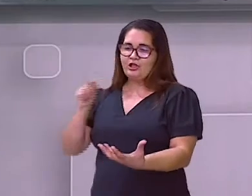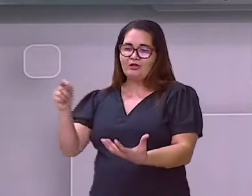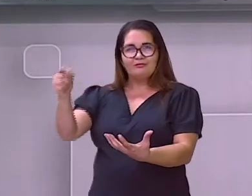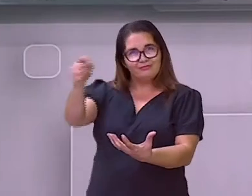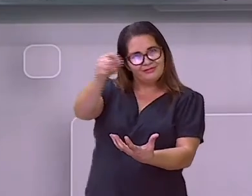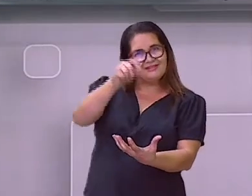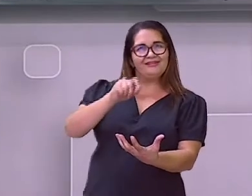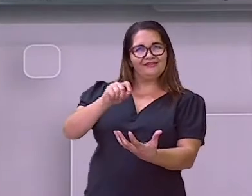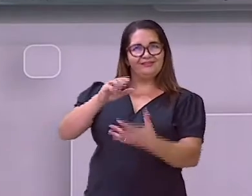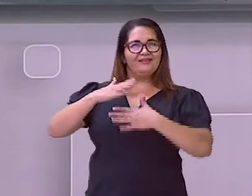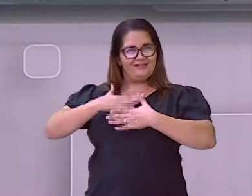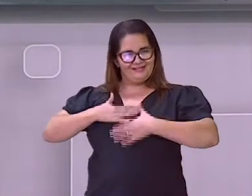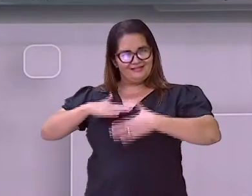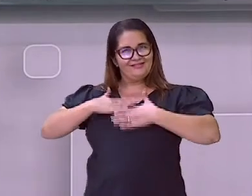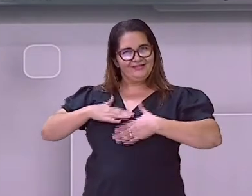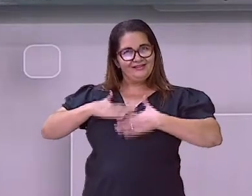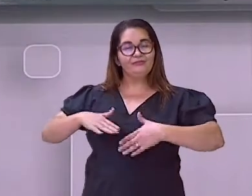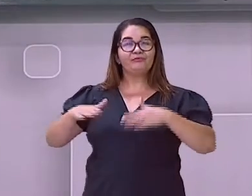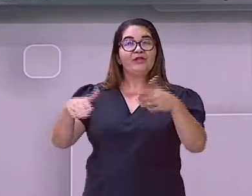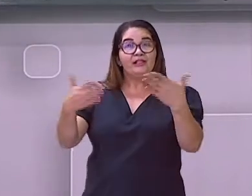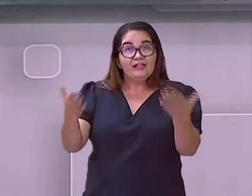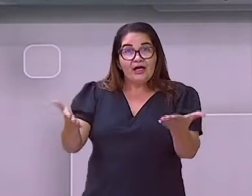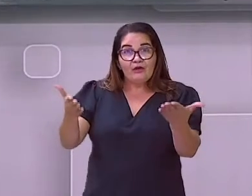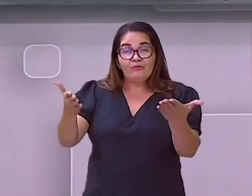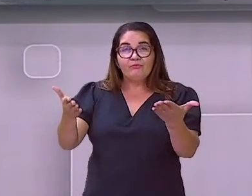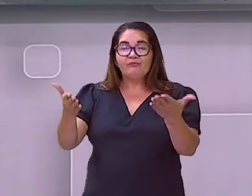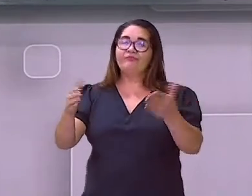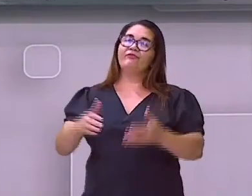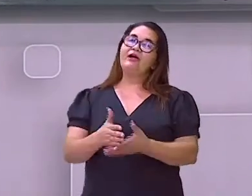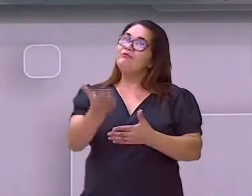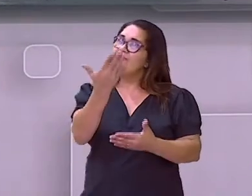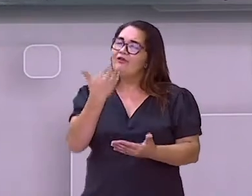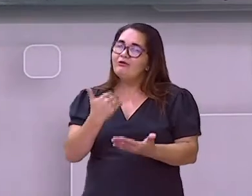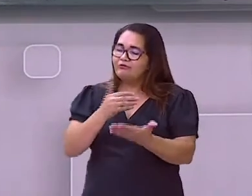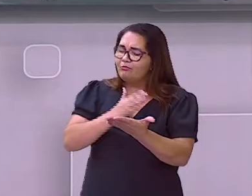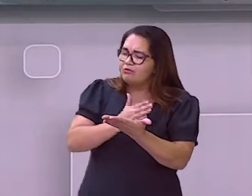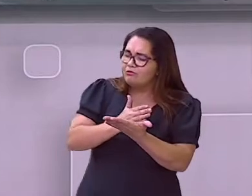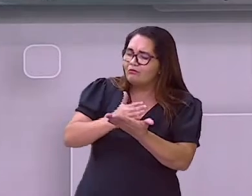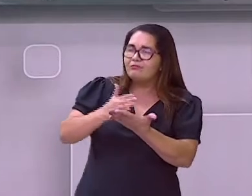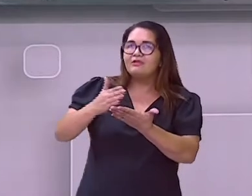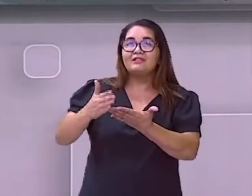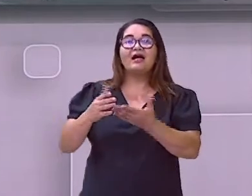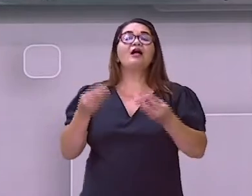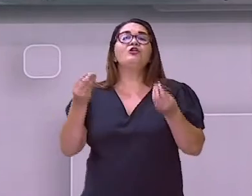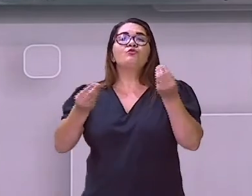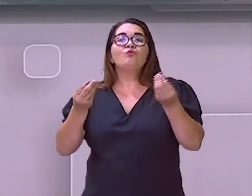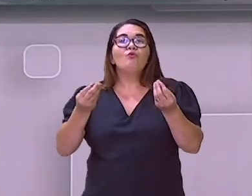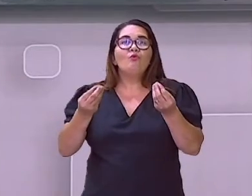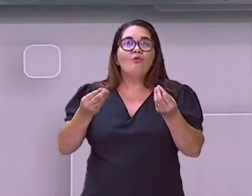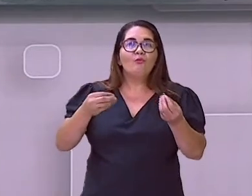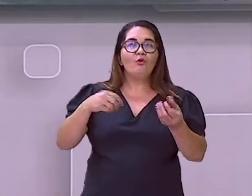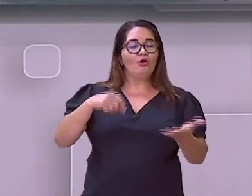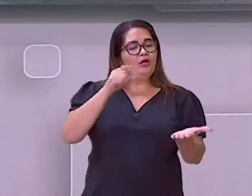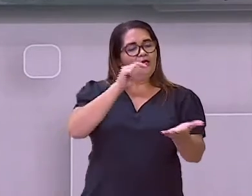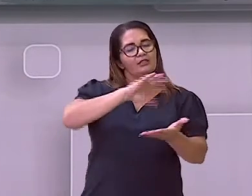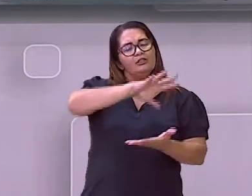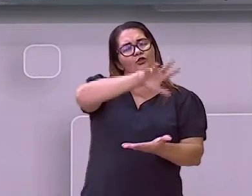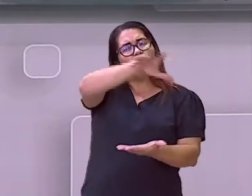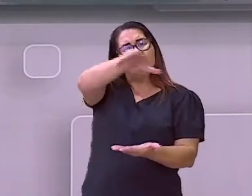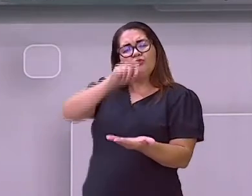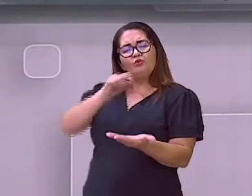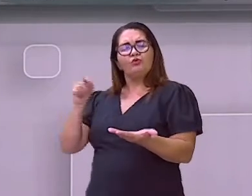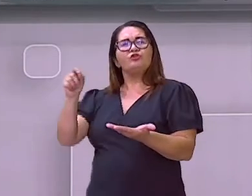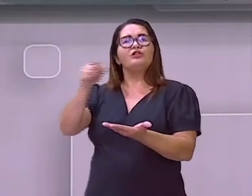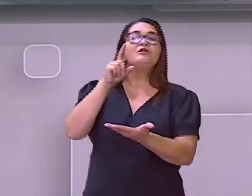Então vamos falar um pouquinho sobre esse continente, esse grande continente,